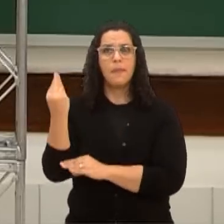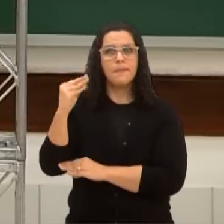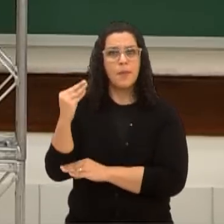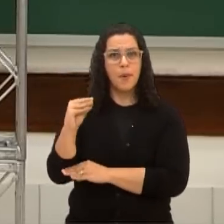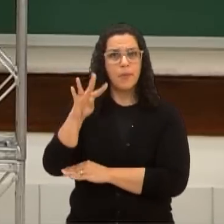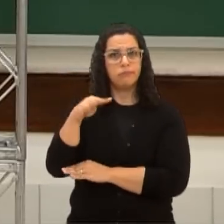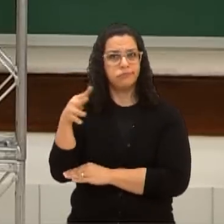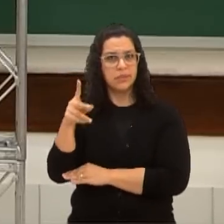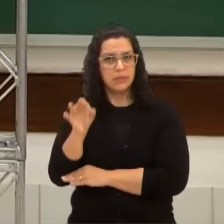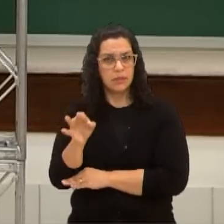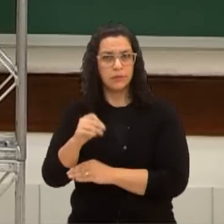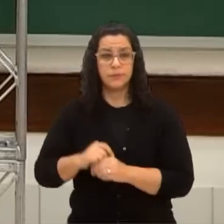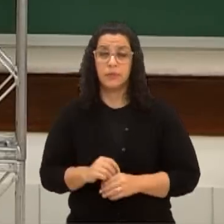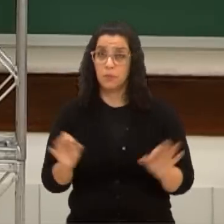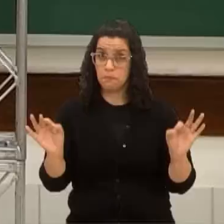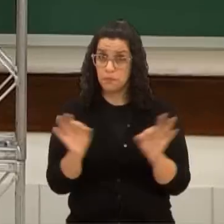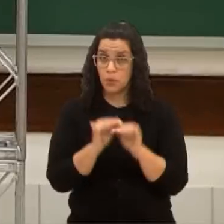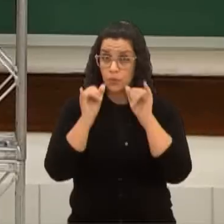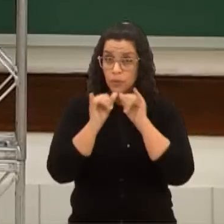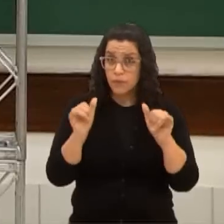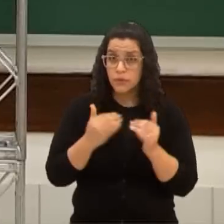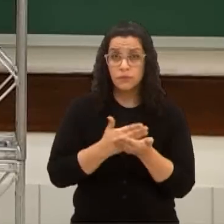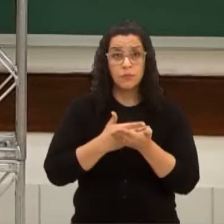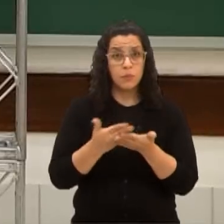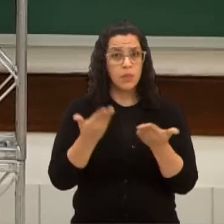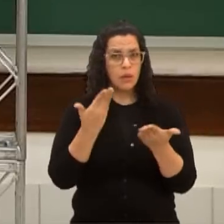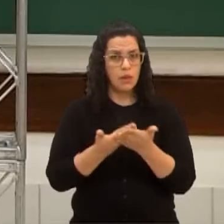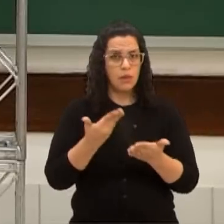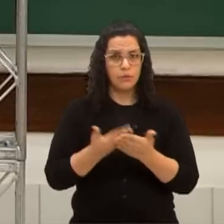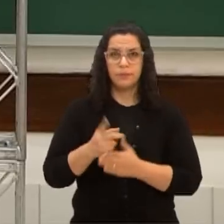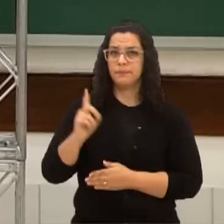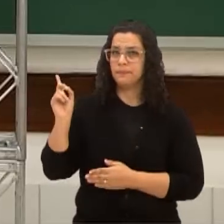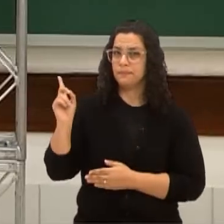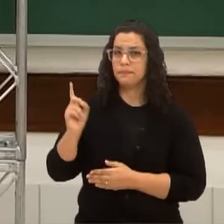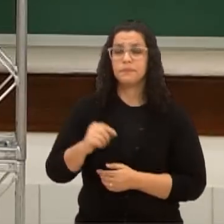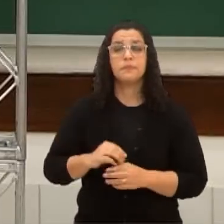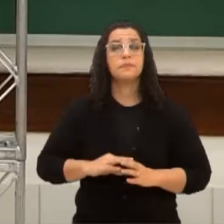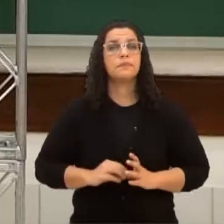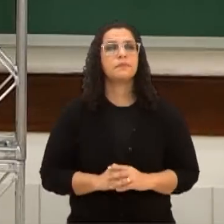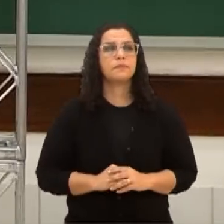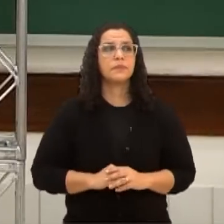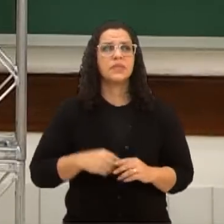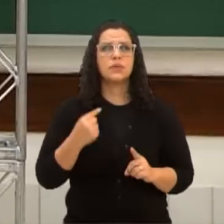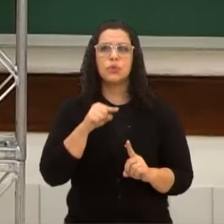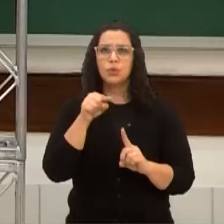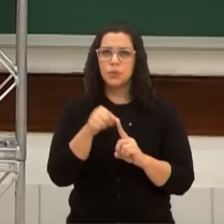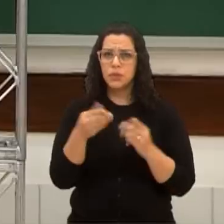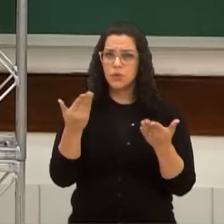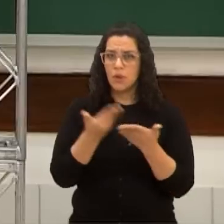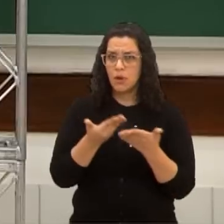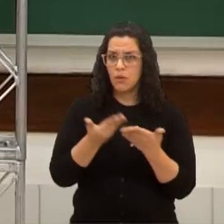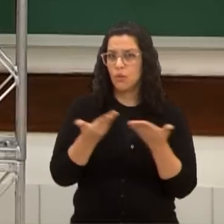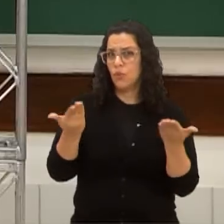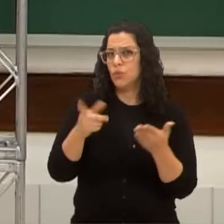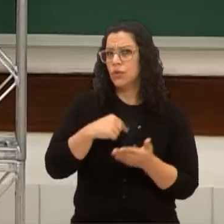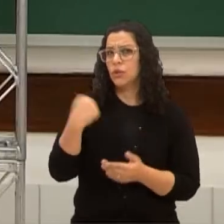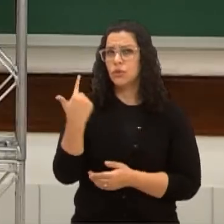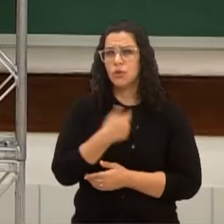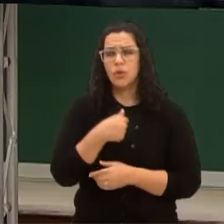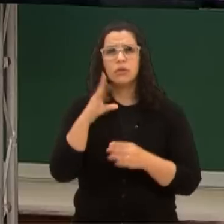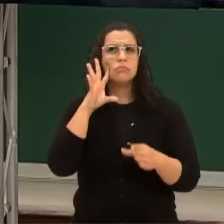lançamento adequado. Feito o recado, vamos então à nossa aula. Muito bem, o objetivo da aula de hoje é a